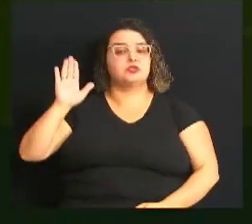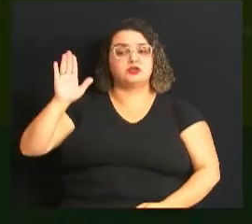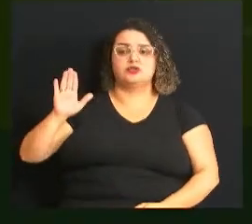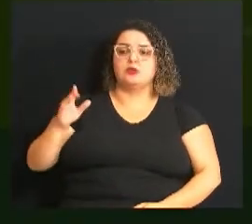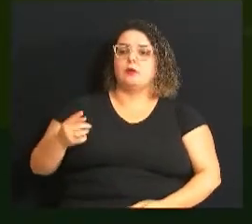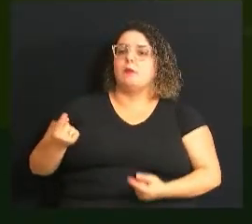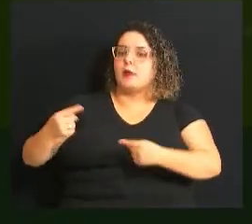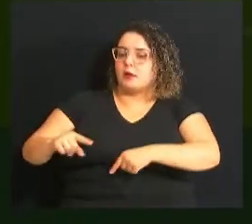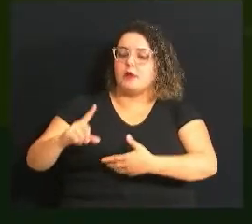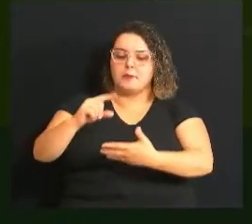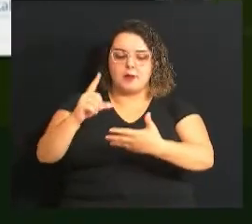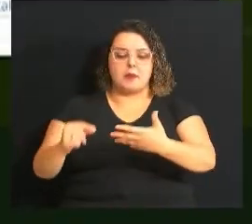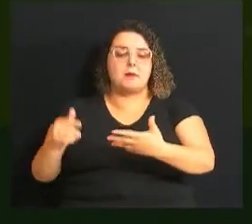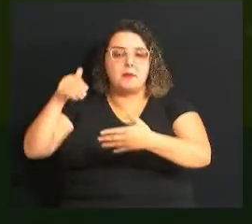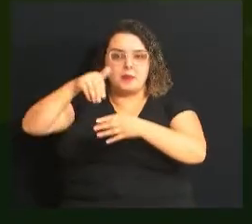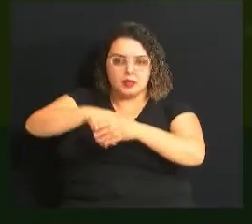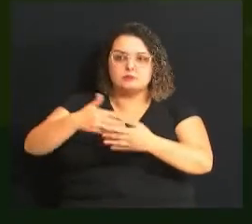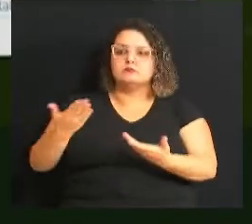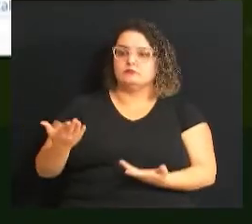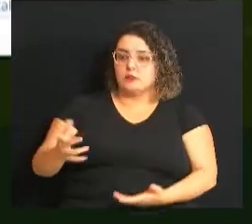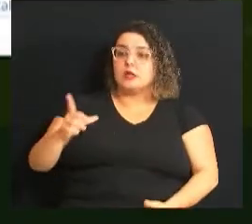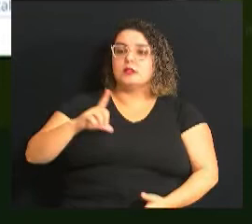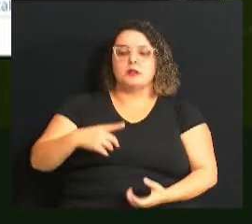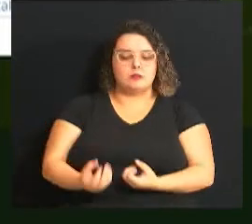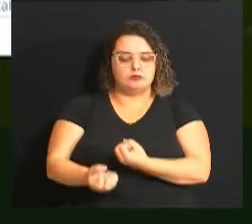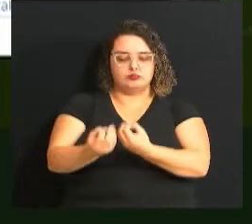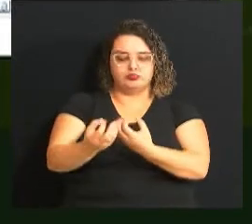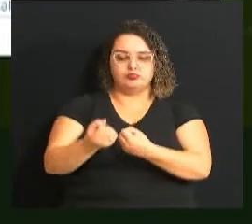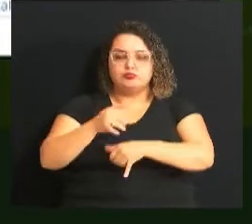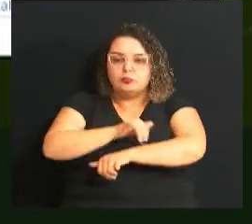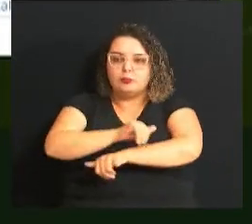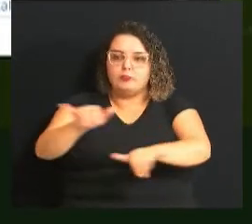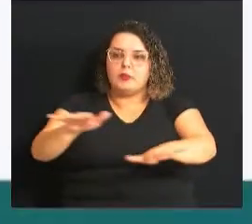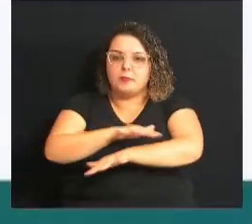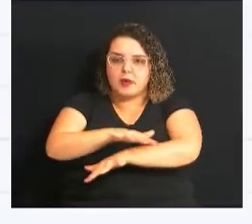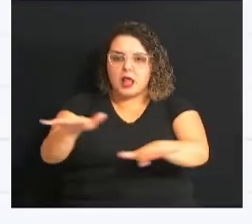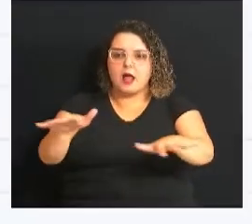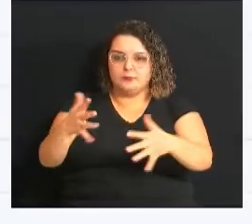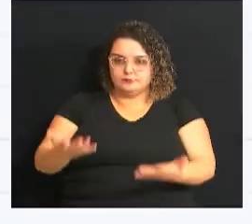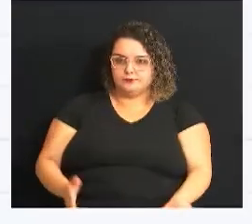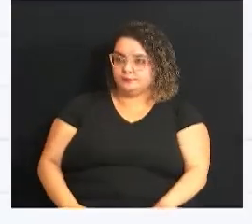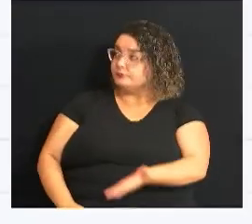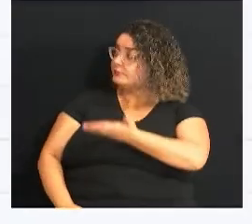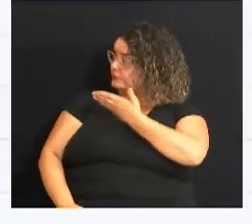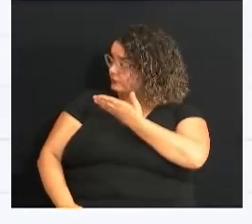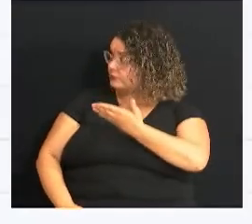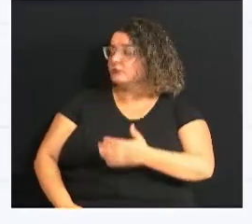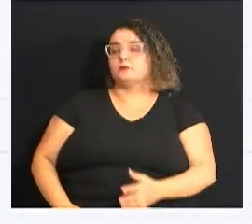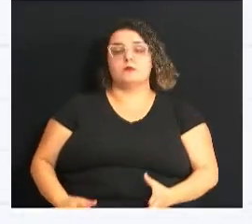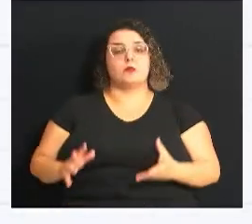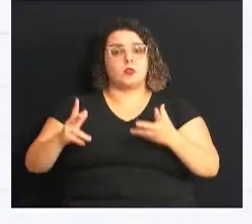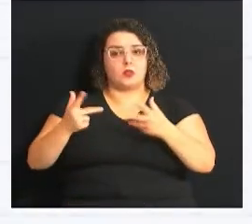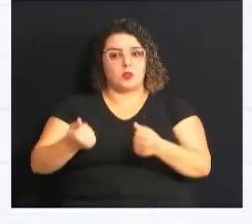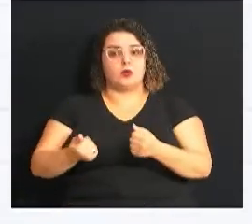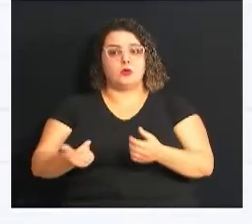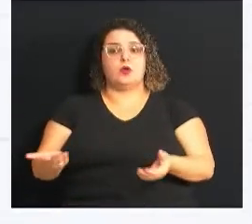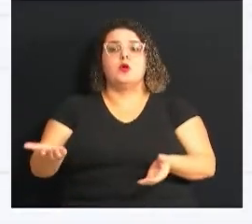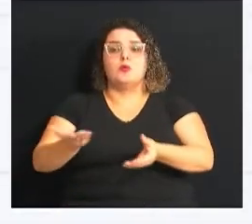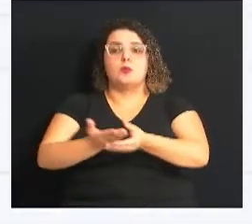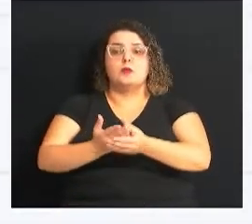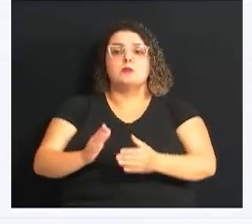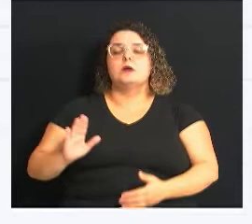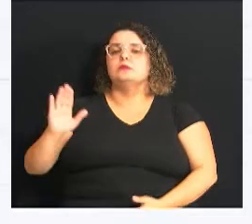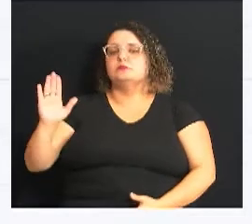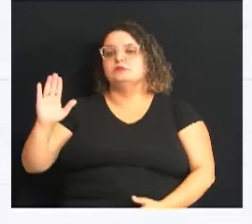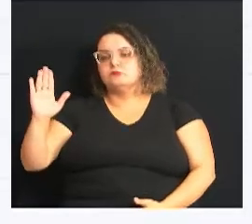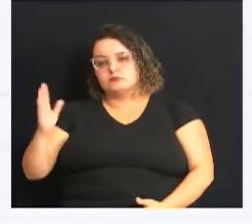às eleições vão ter seus dados divulgados lá. Lá contém os dados do processo de registro de candidatura,